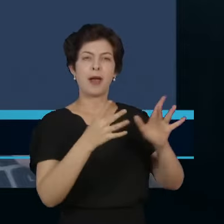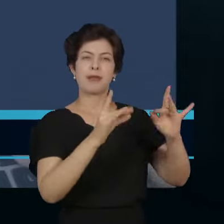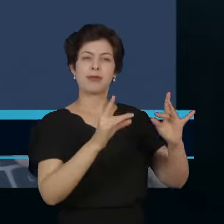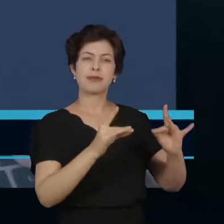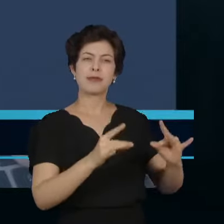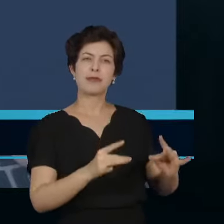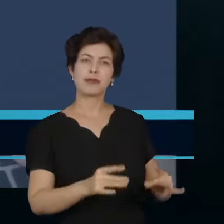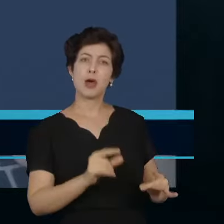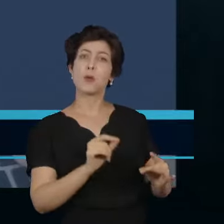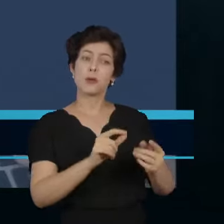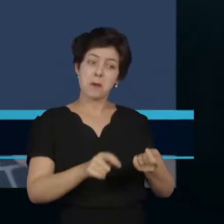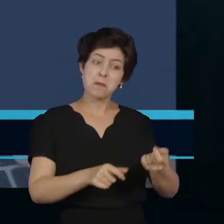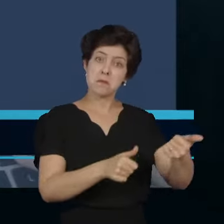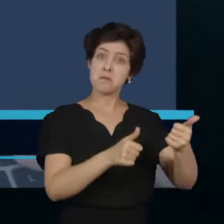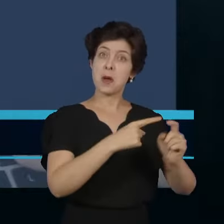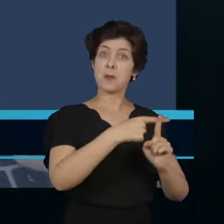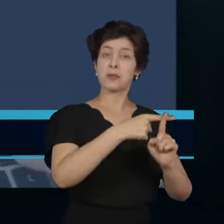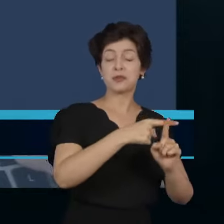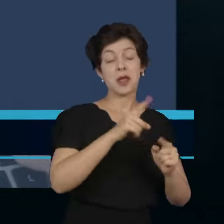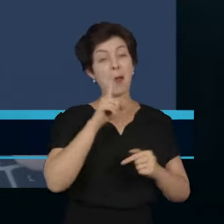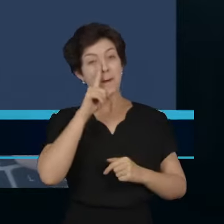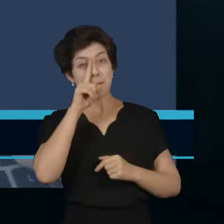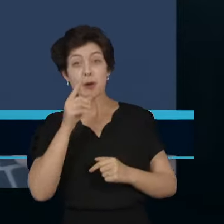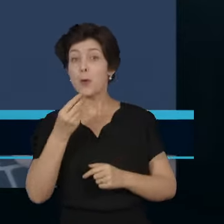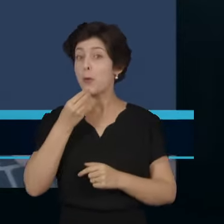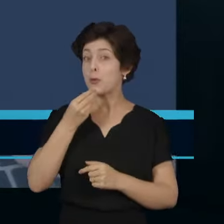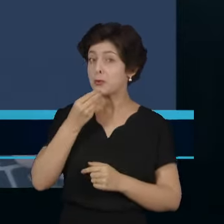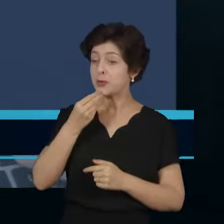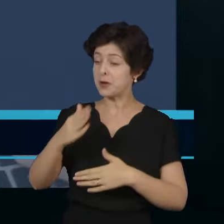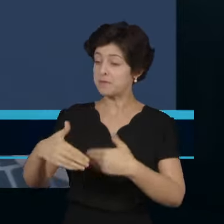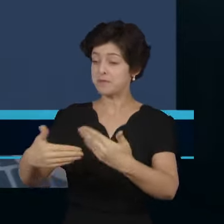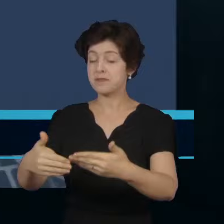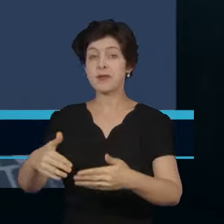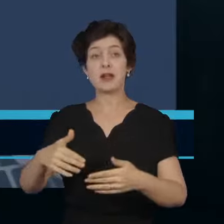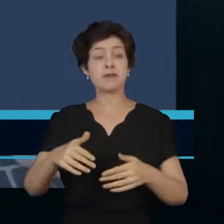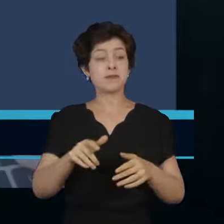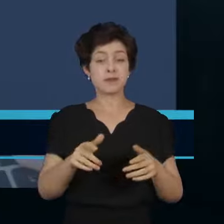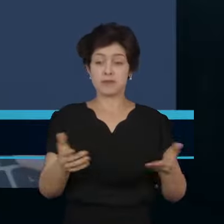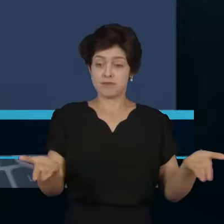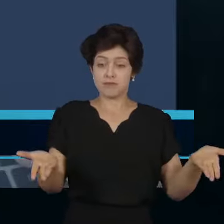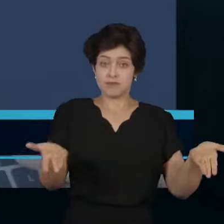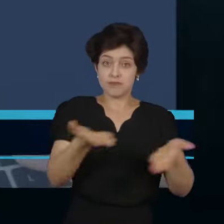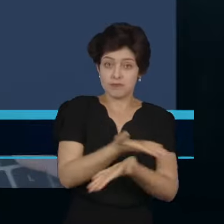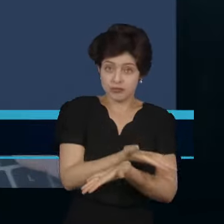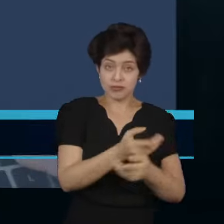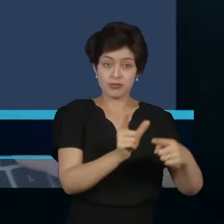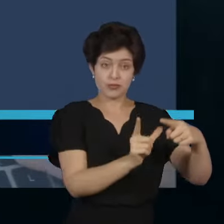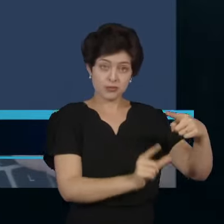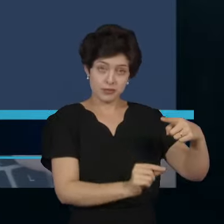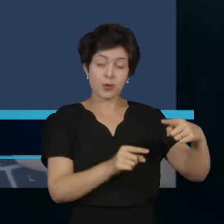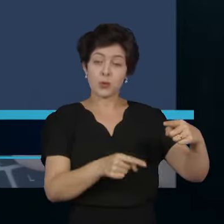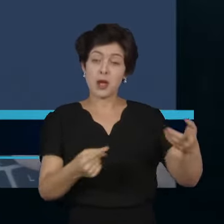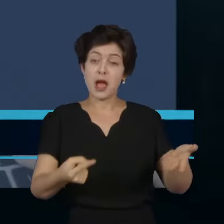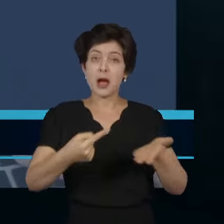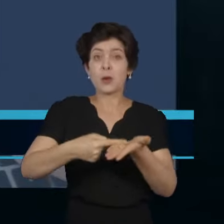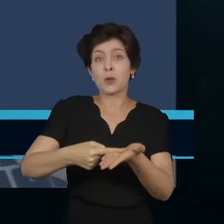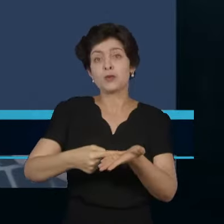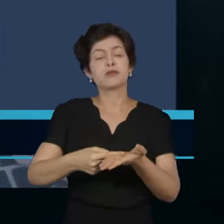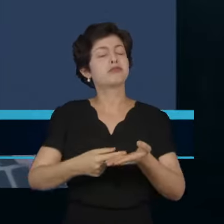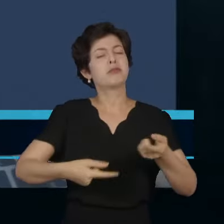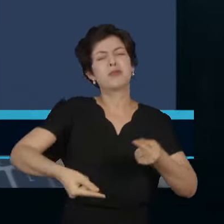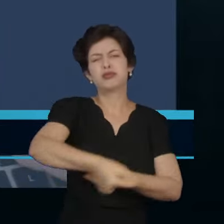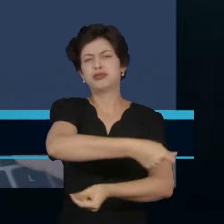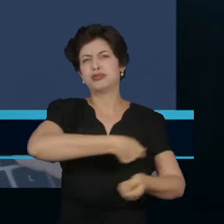os potenciais benefícios, riscos e oportunidades para os integrantes do bloco sul-americano de um acordo de livre